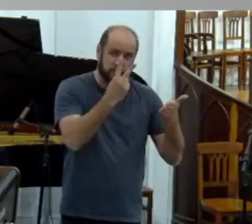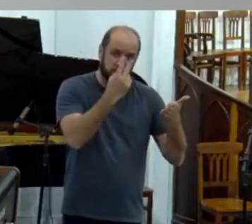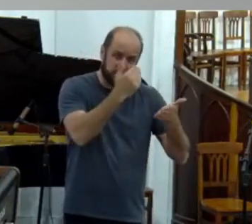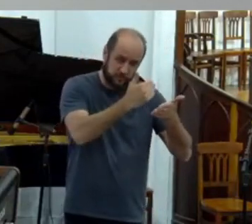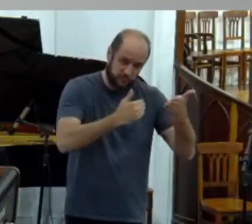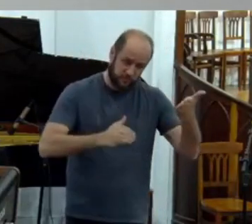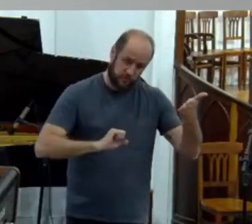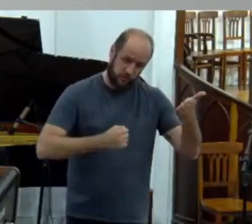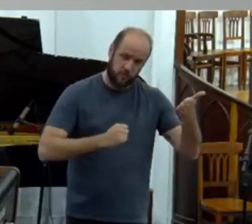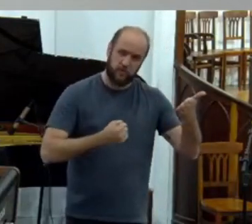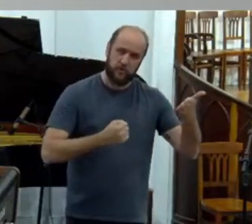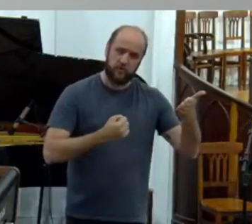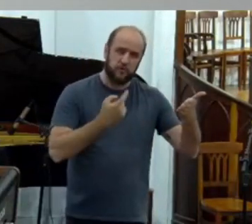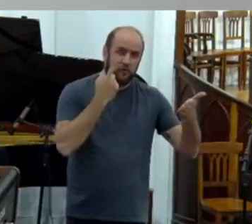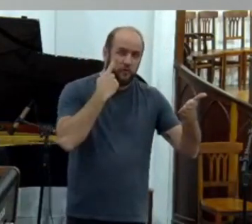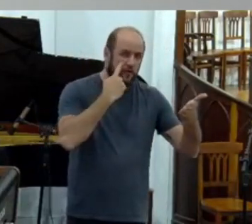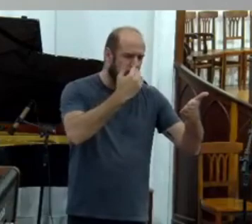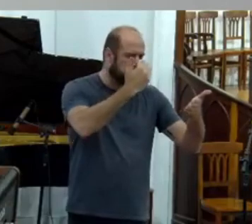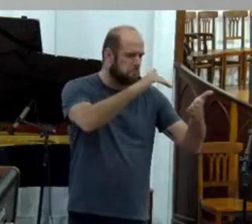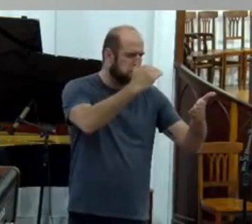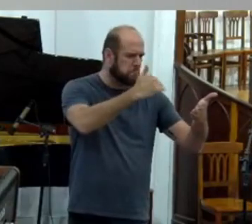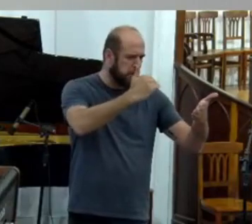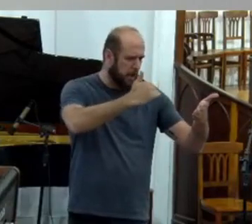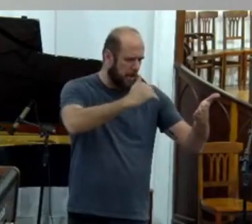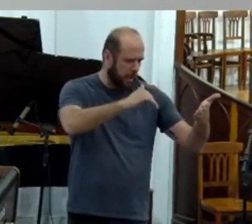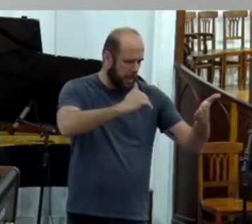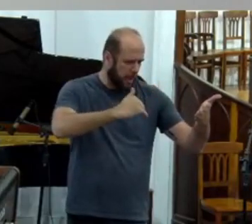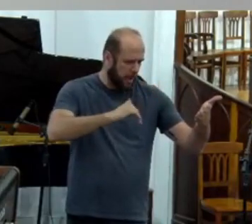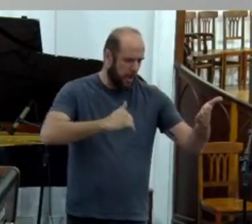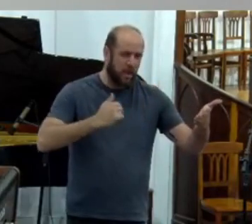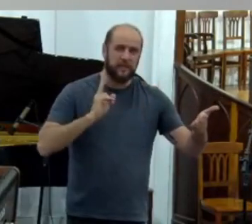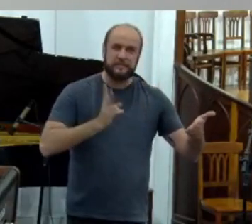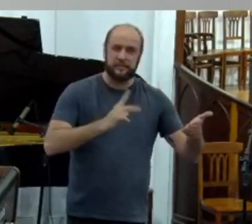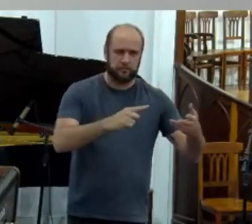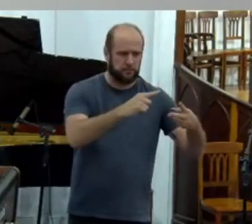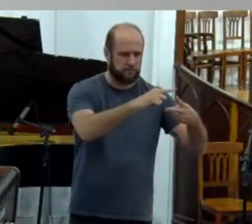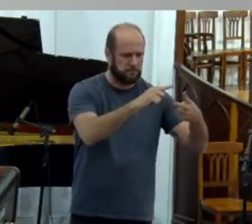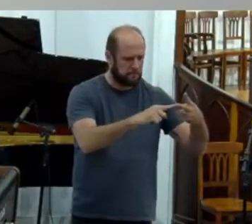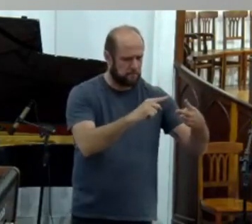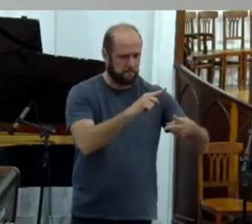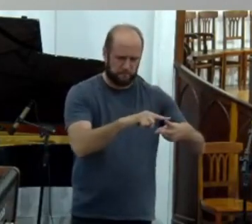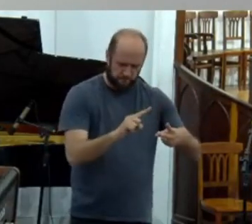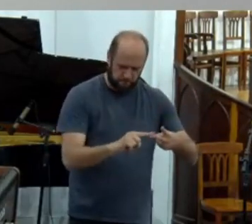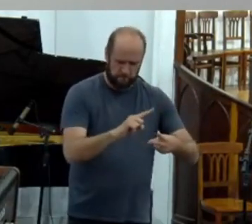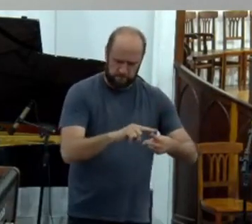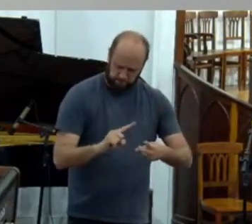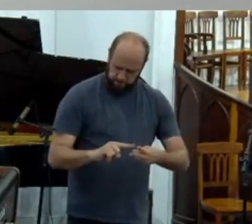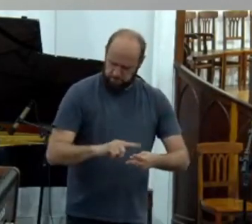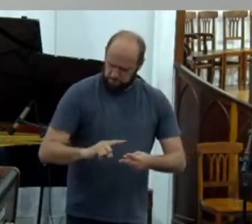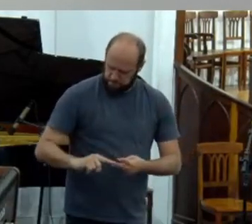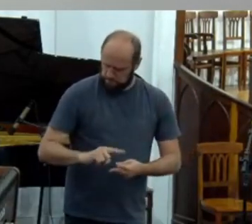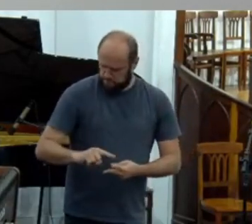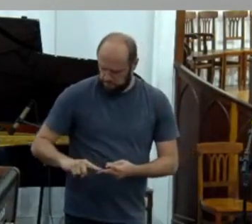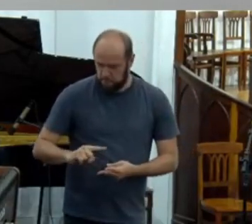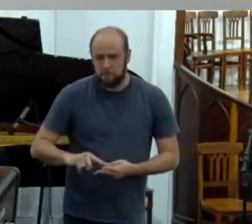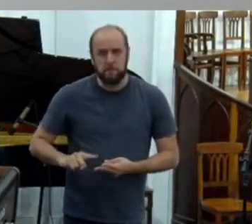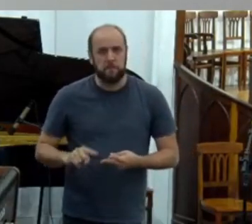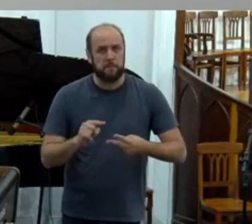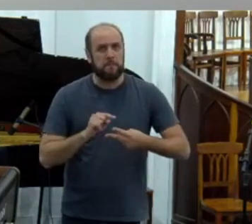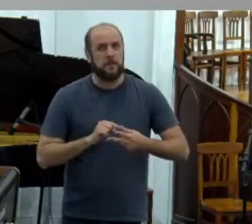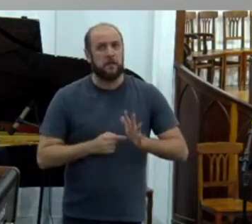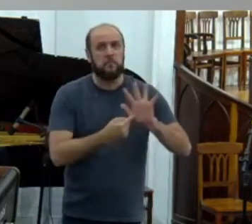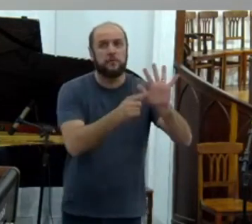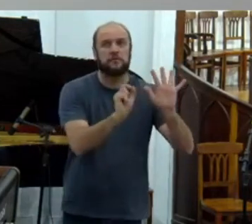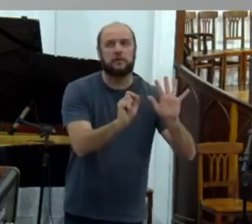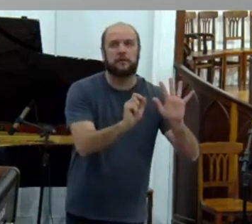8. Veja o tanto de coisas que tem, e são pares que são apresentados aqui para tentar dizer o